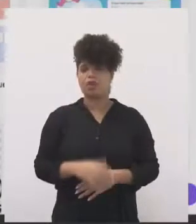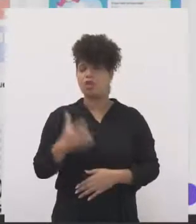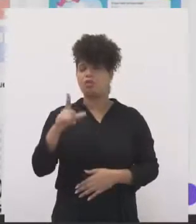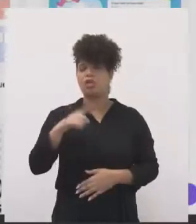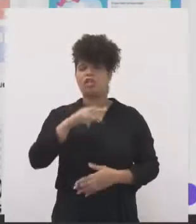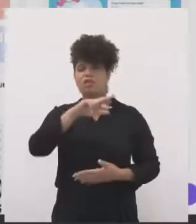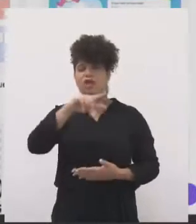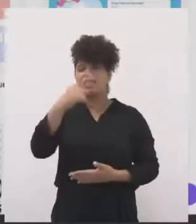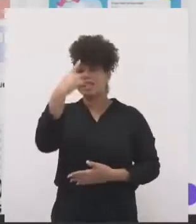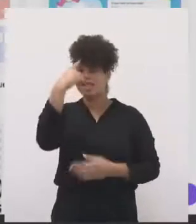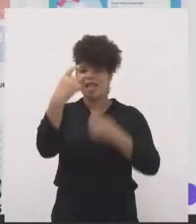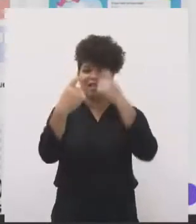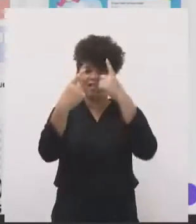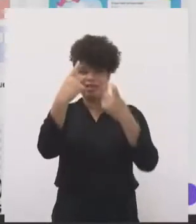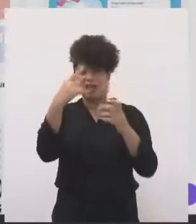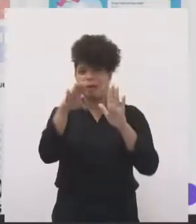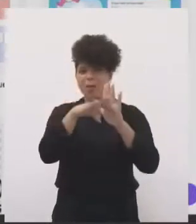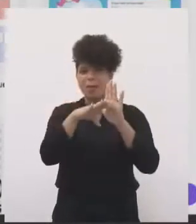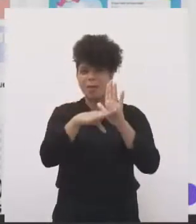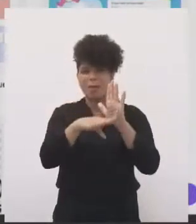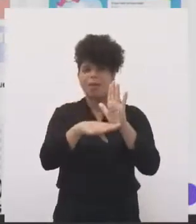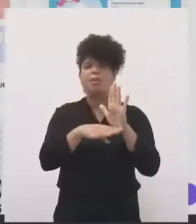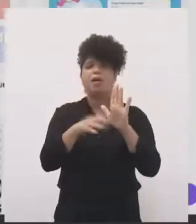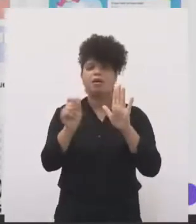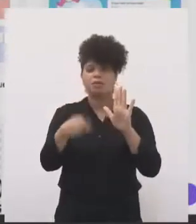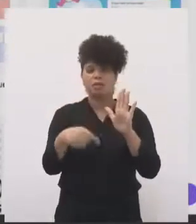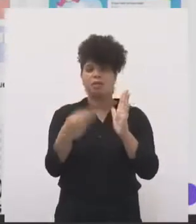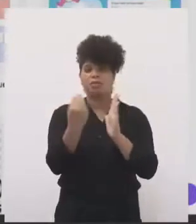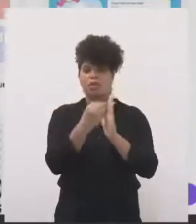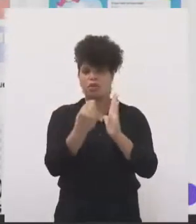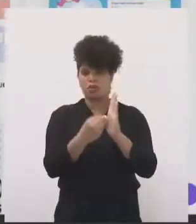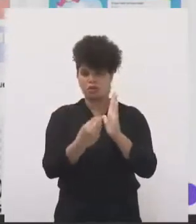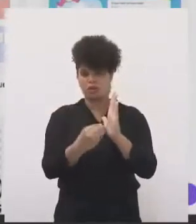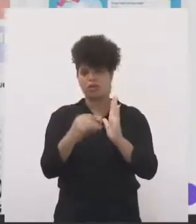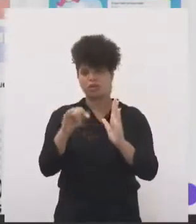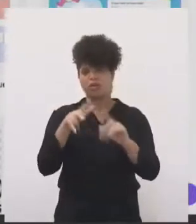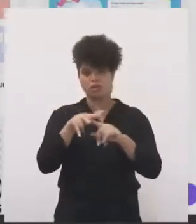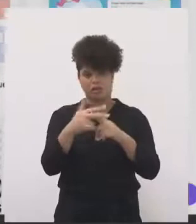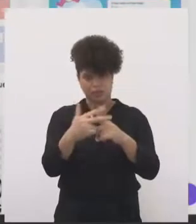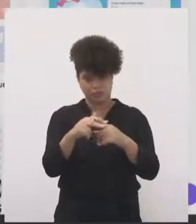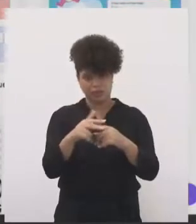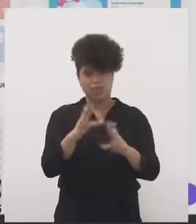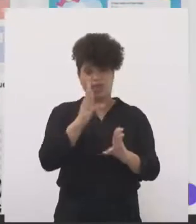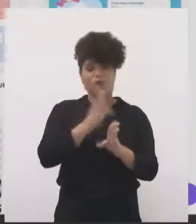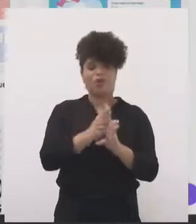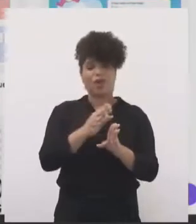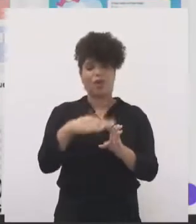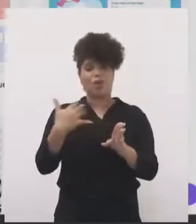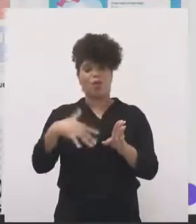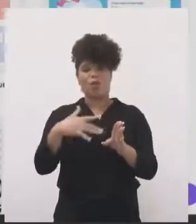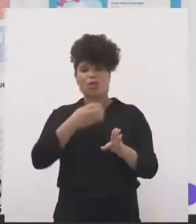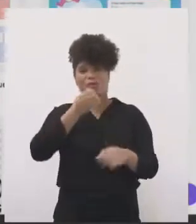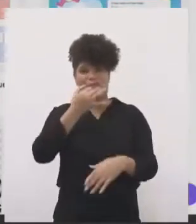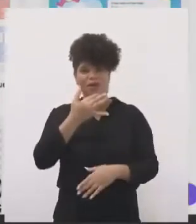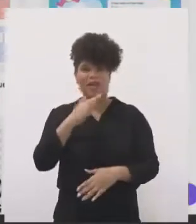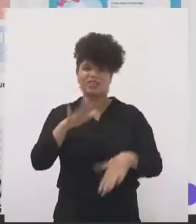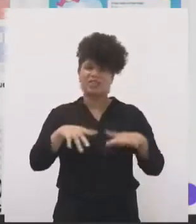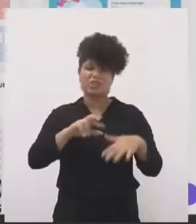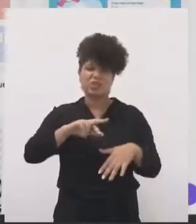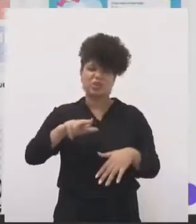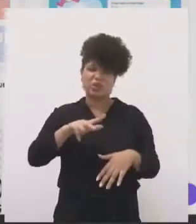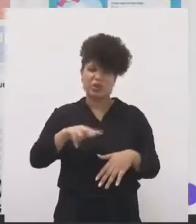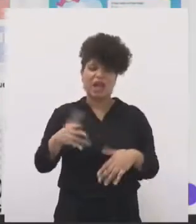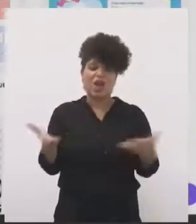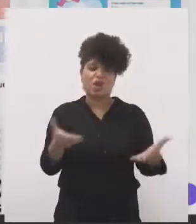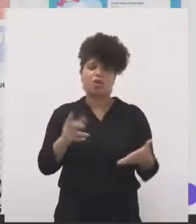templates, né? Caso eu esteja navegando pela ferramenta e eu tenho encontrado alguma coisa que talvez não seja o que eu quero usar agora,